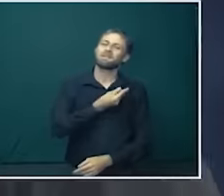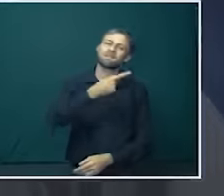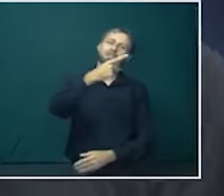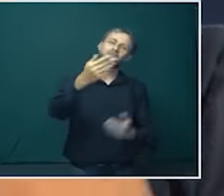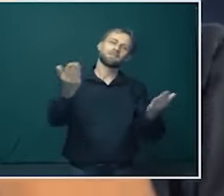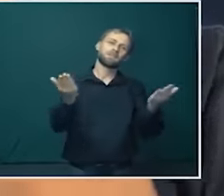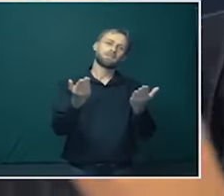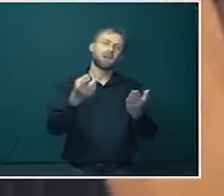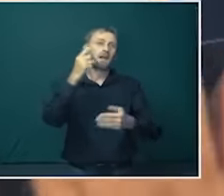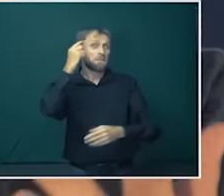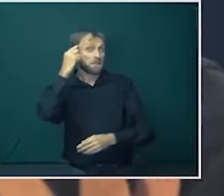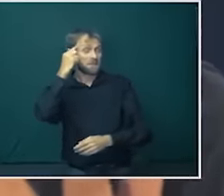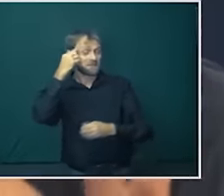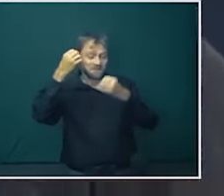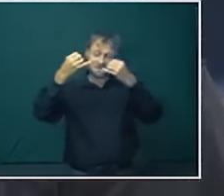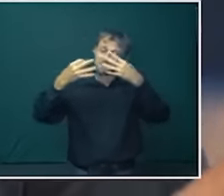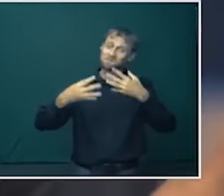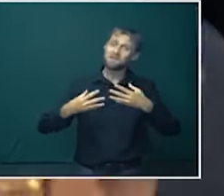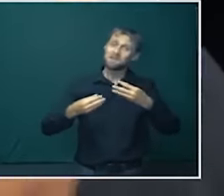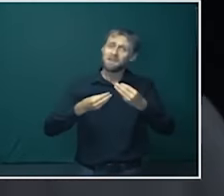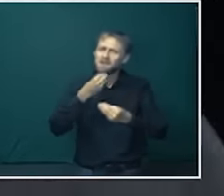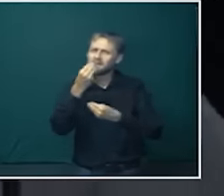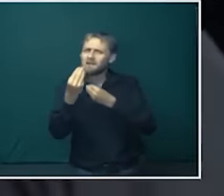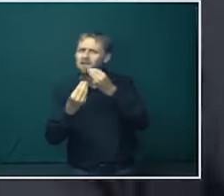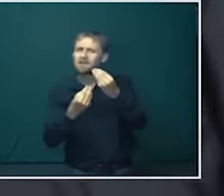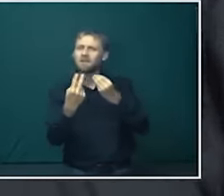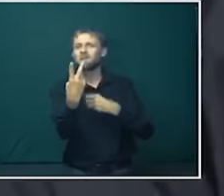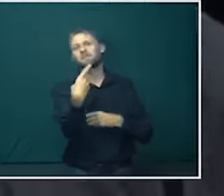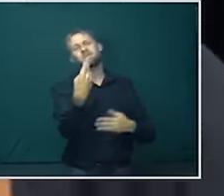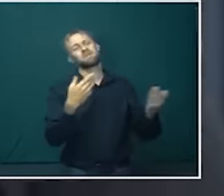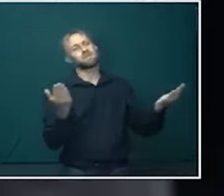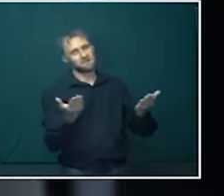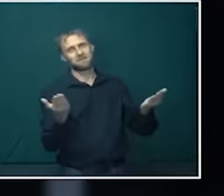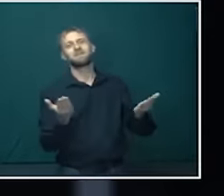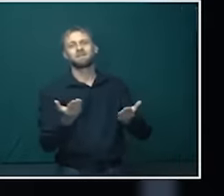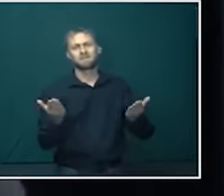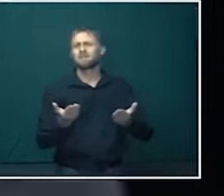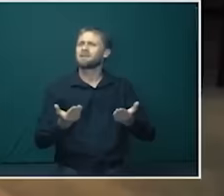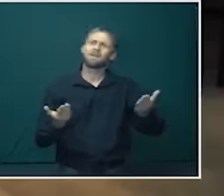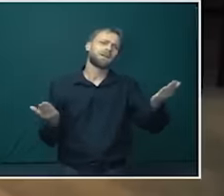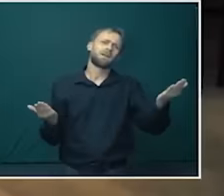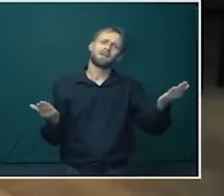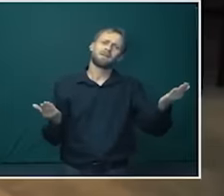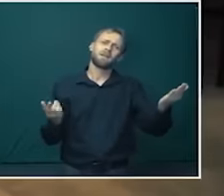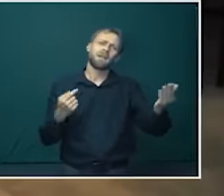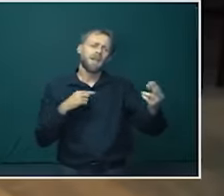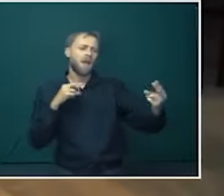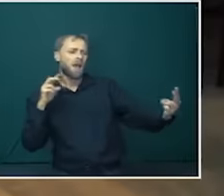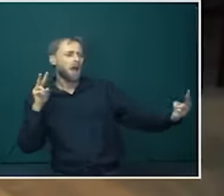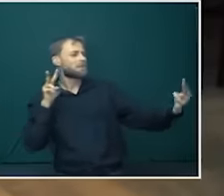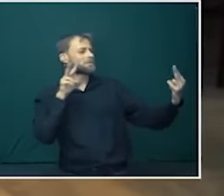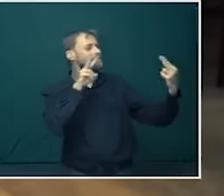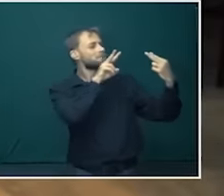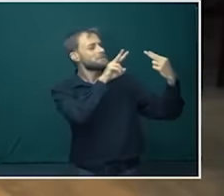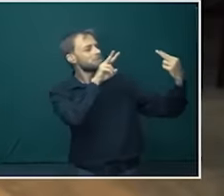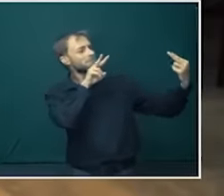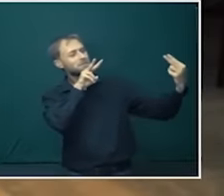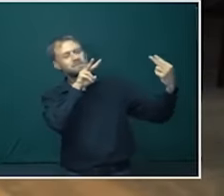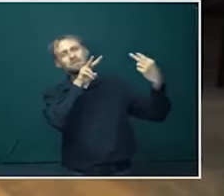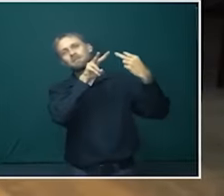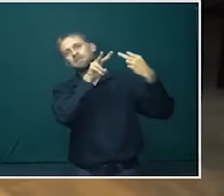vida. Explica como é que a gente fica. Eu esmaguei no seu